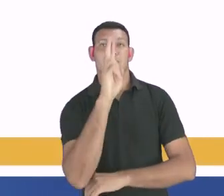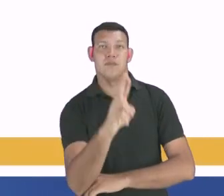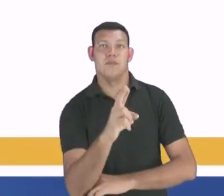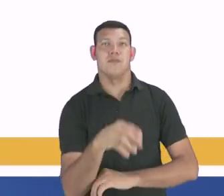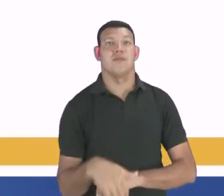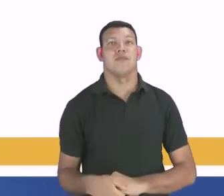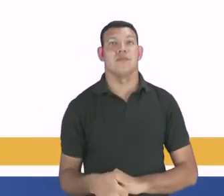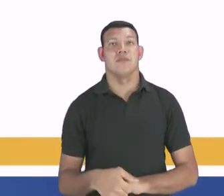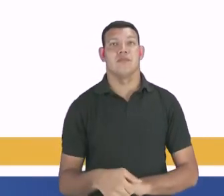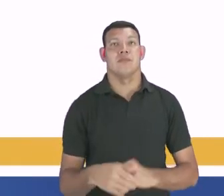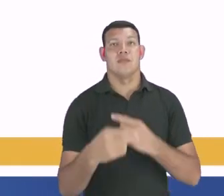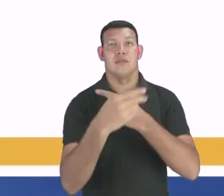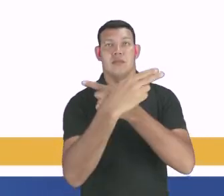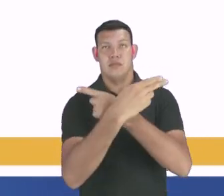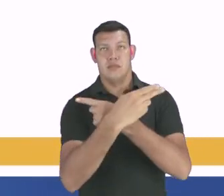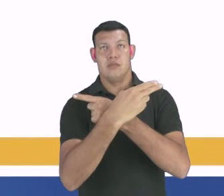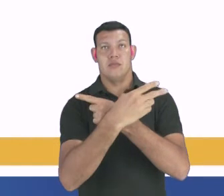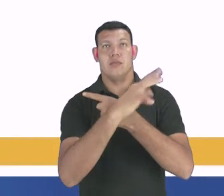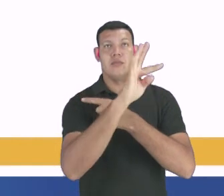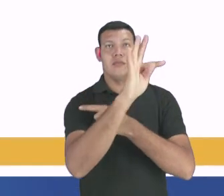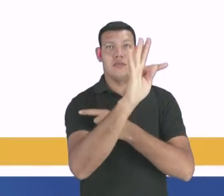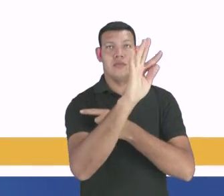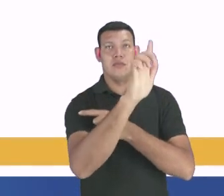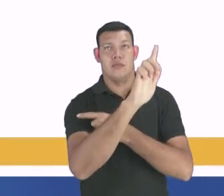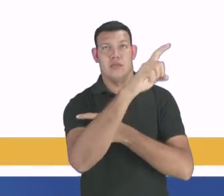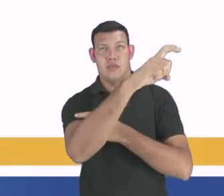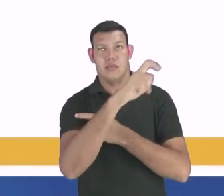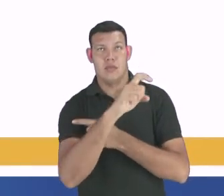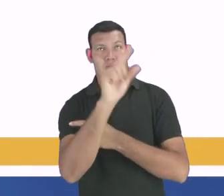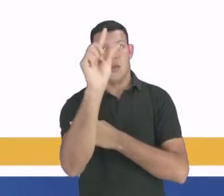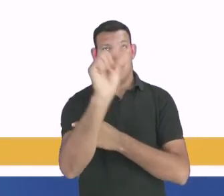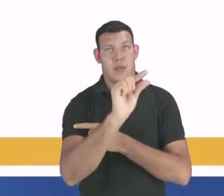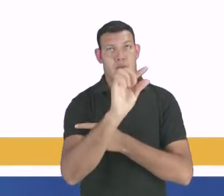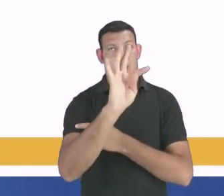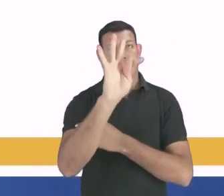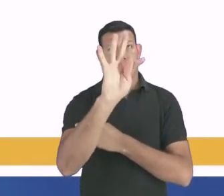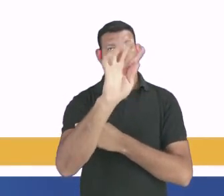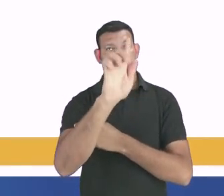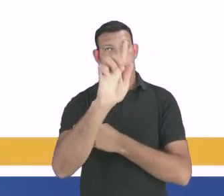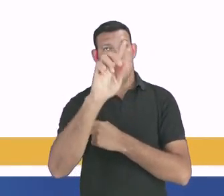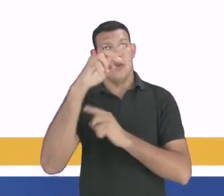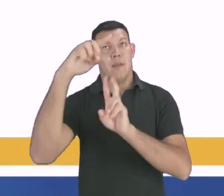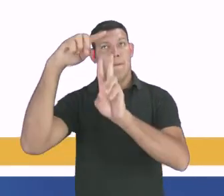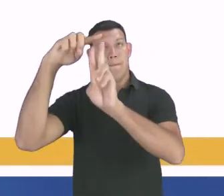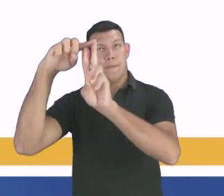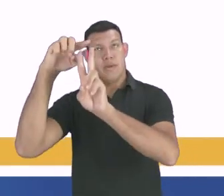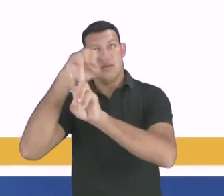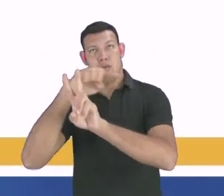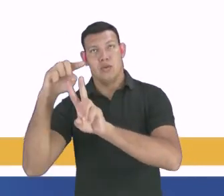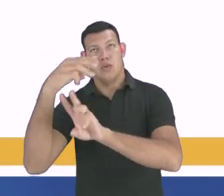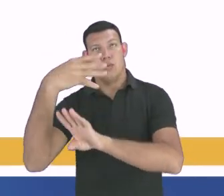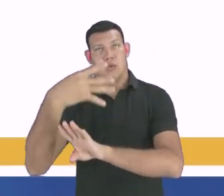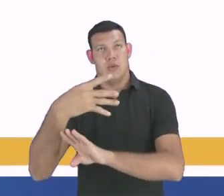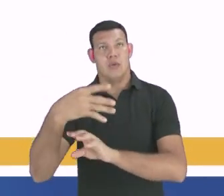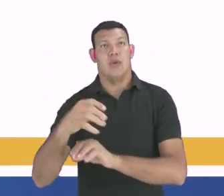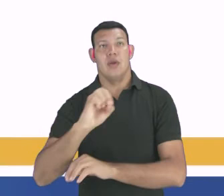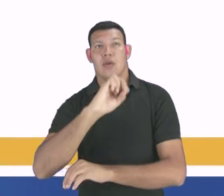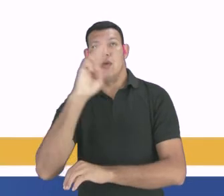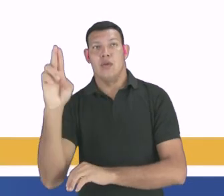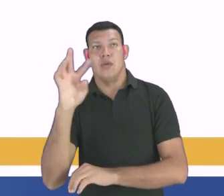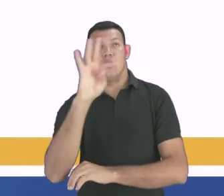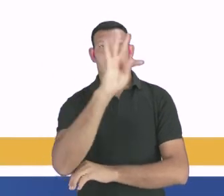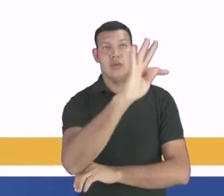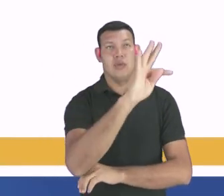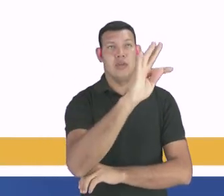x menor que tangente de π sobre 4, ou a tangente de x menor que 1,